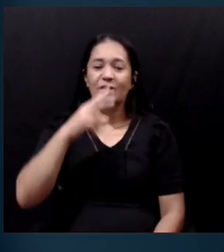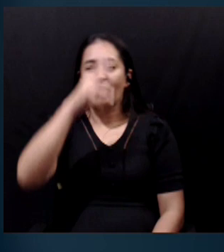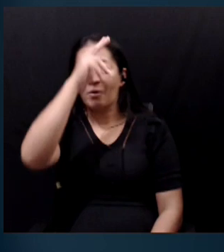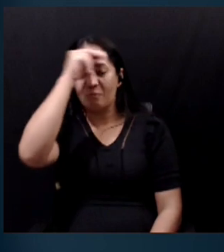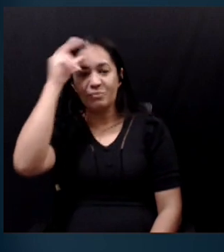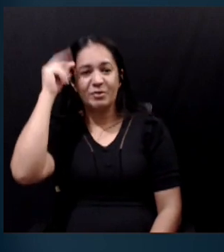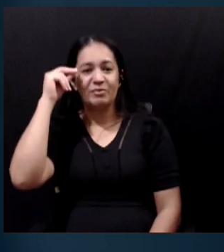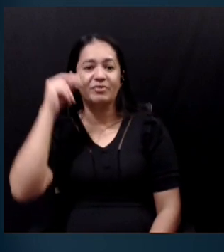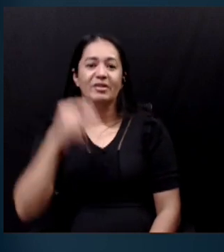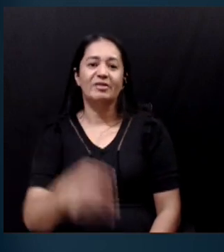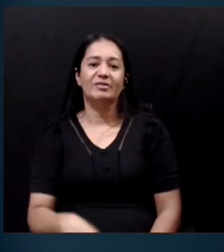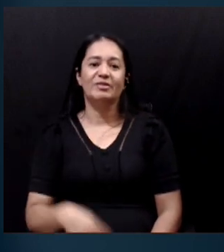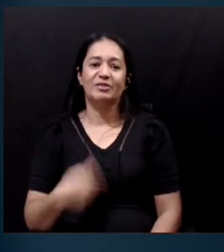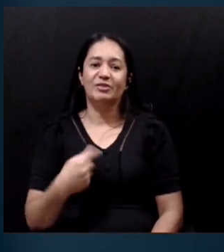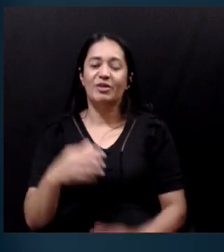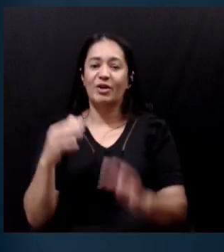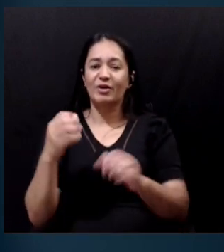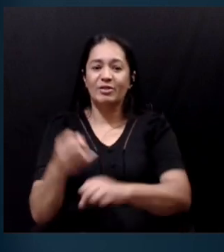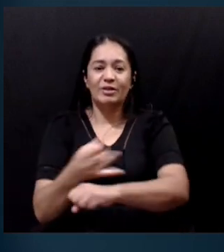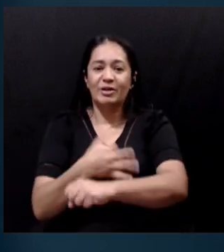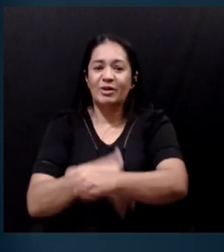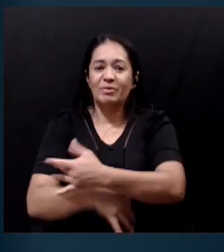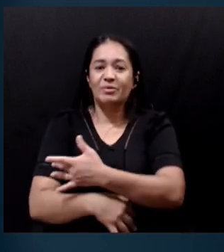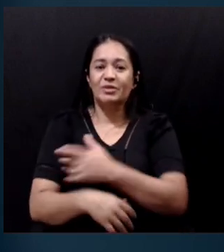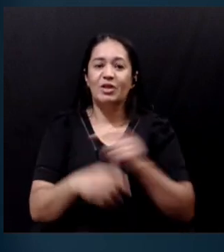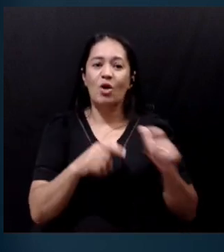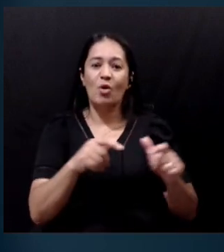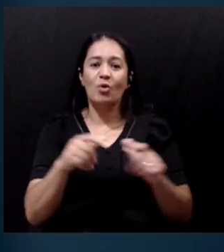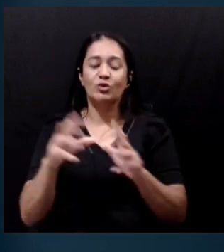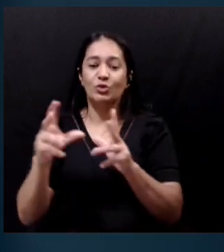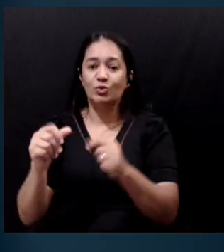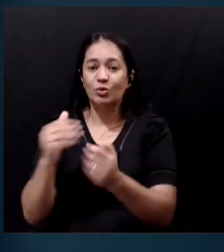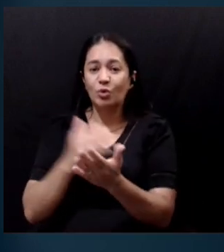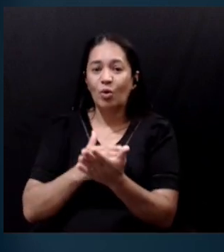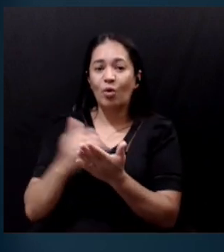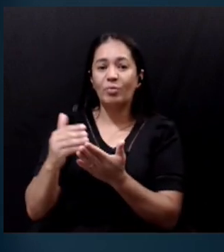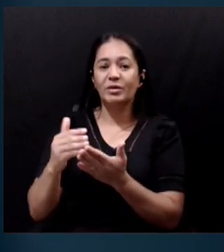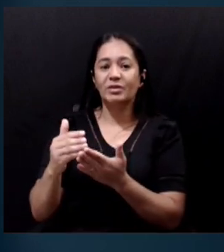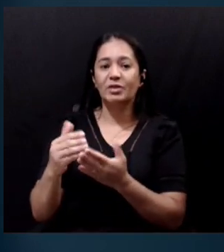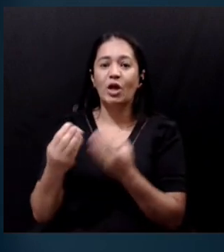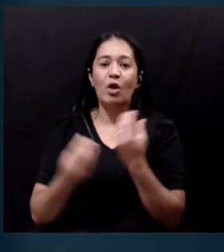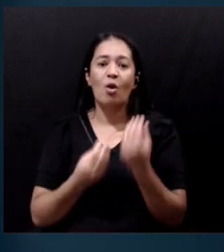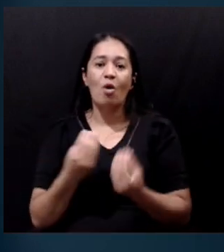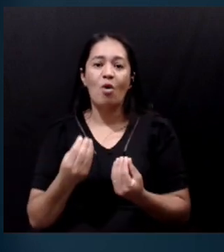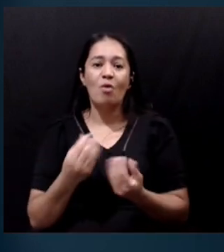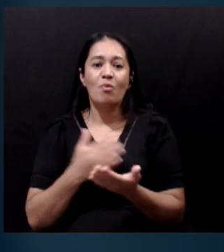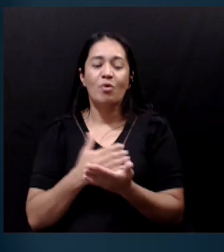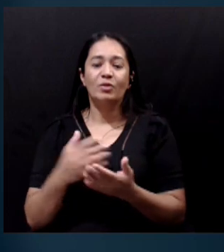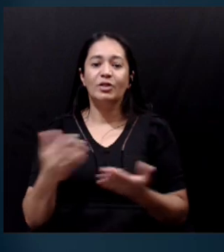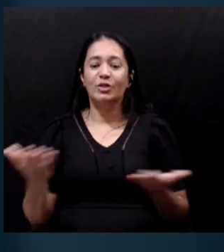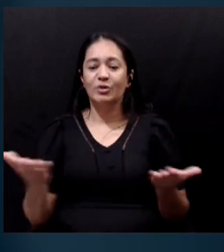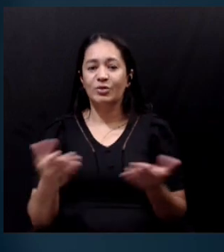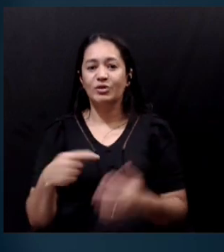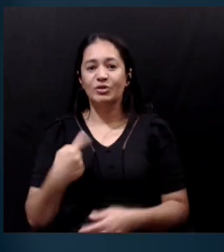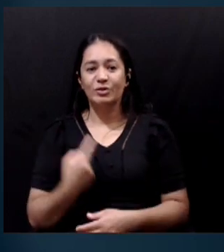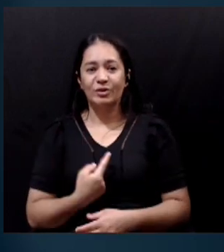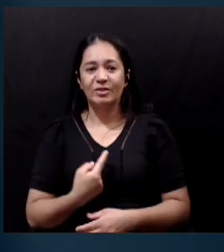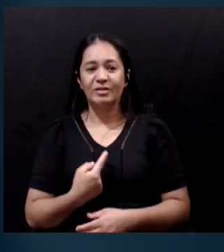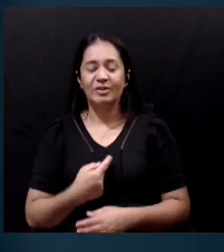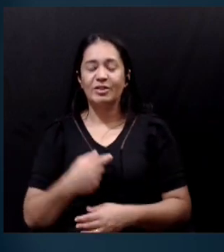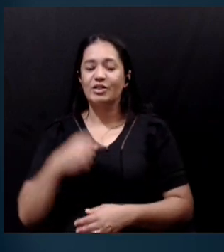a gente fica muito emocionado de onde tudo começou, como tudo começou e onde a gente está. É só agradecer a